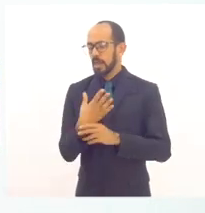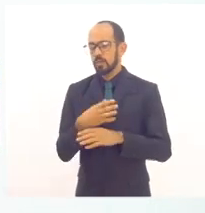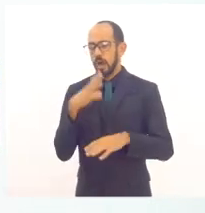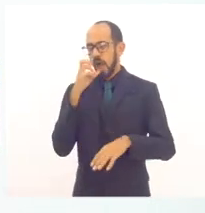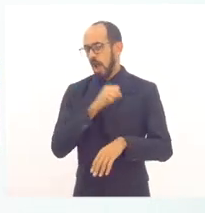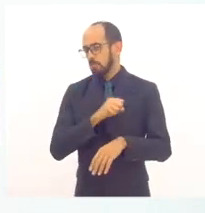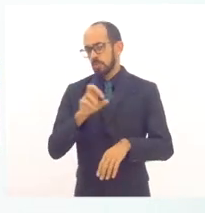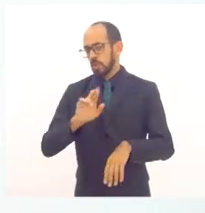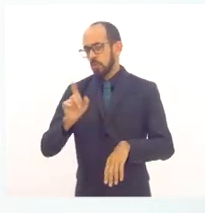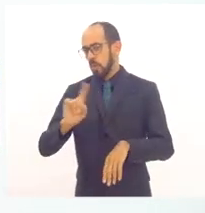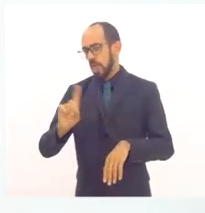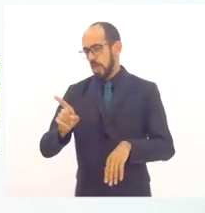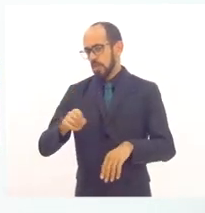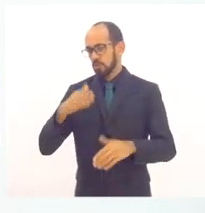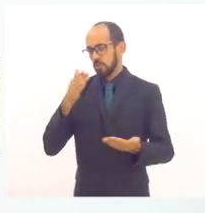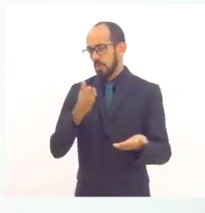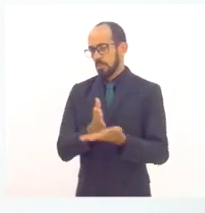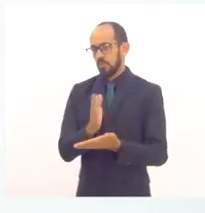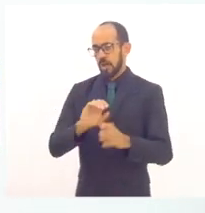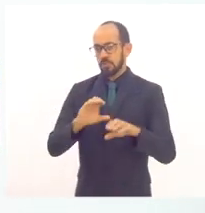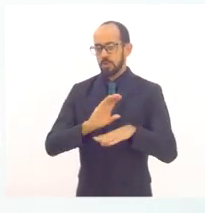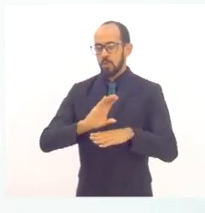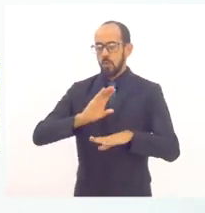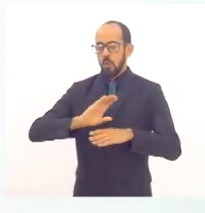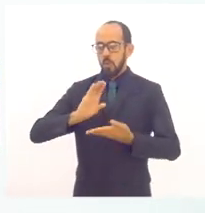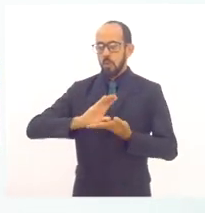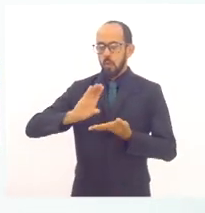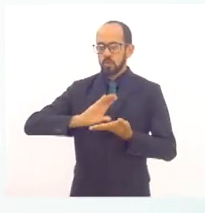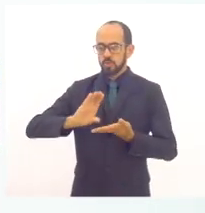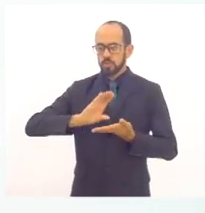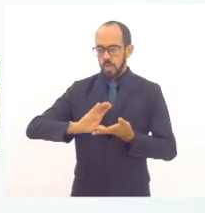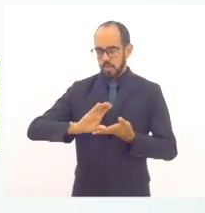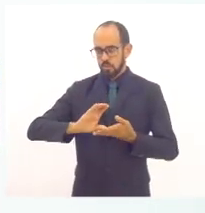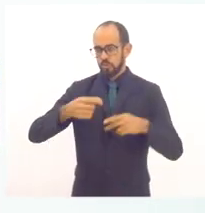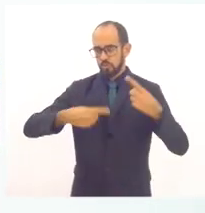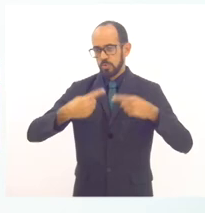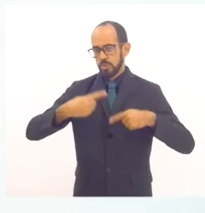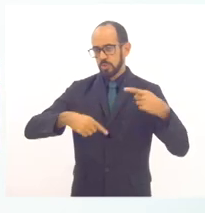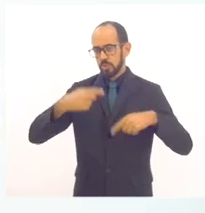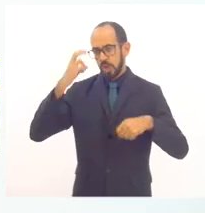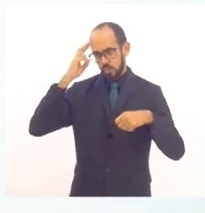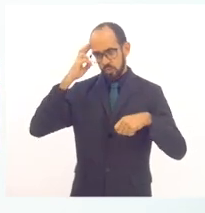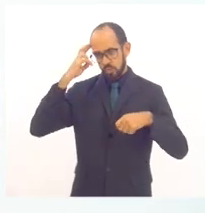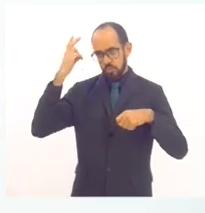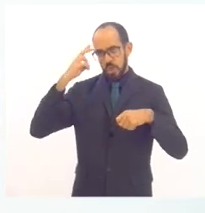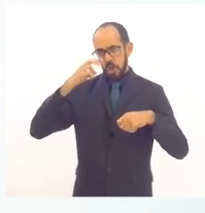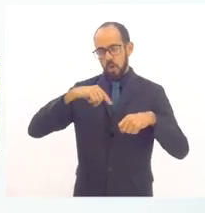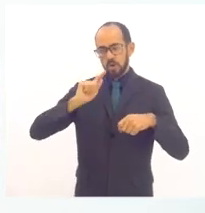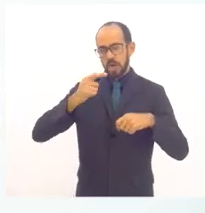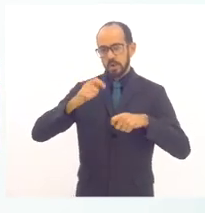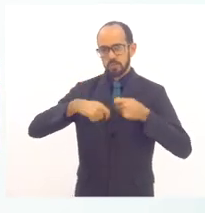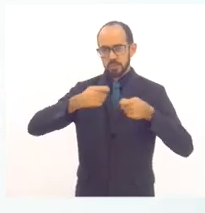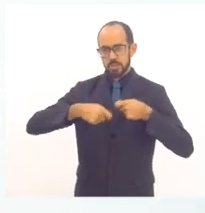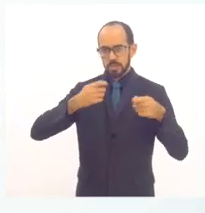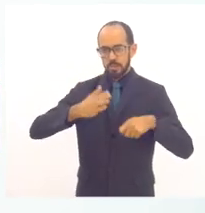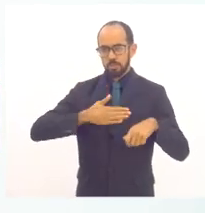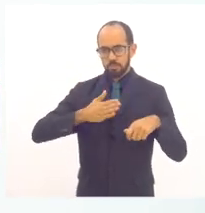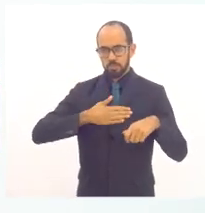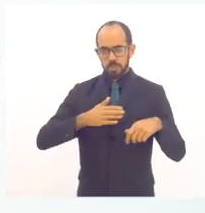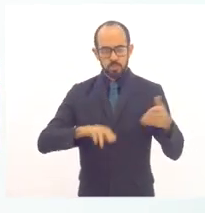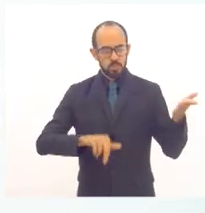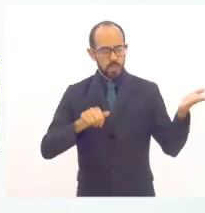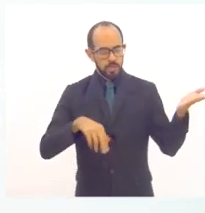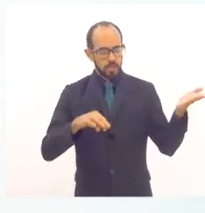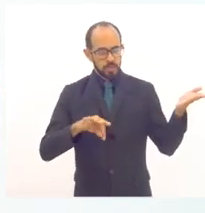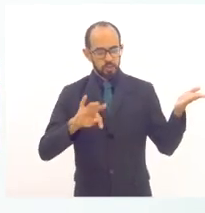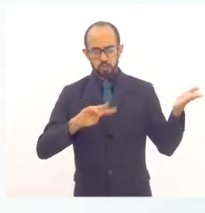Esse fórum ele foi aprovado pelo Conselho Estadual de Política Cultural, na gestão, né, minha, do mestre Tio Robson, do mestre Renatinho, do mestre Abutre